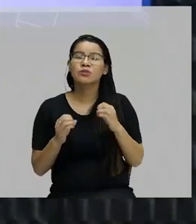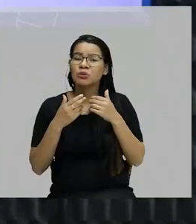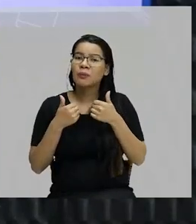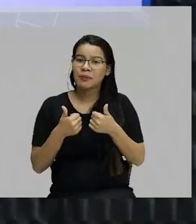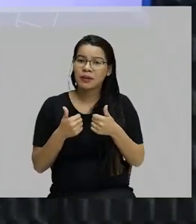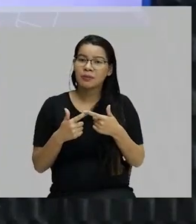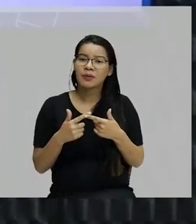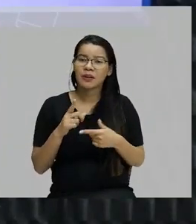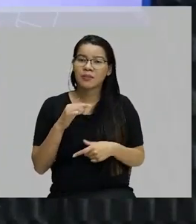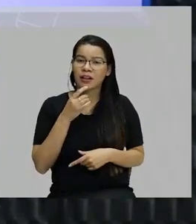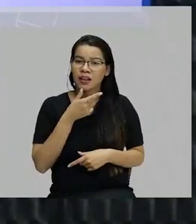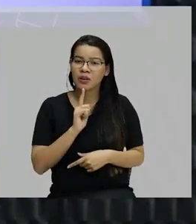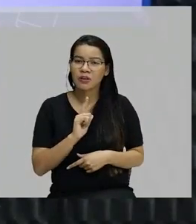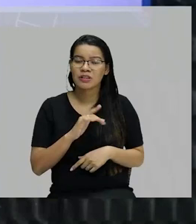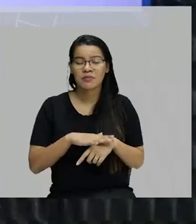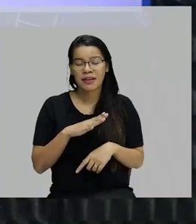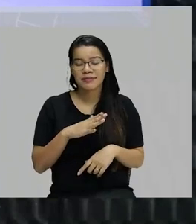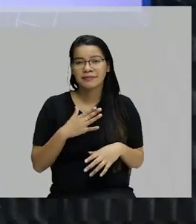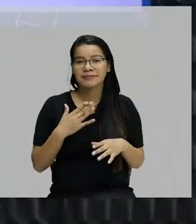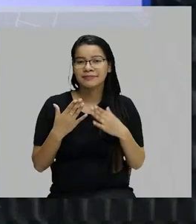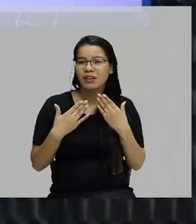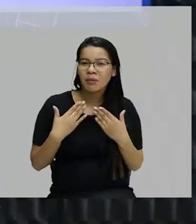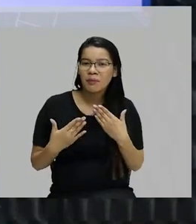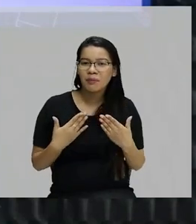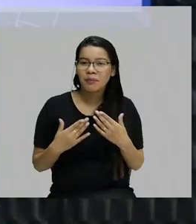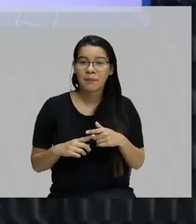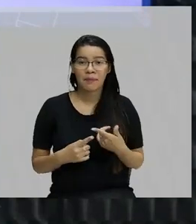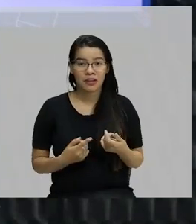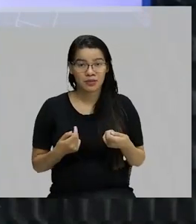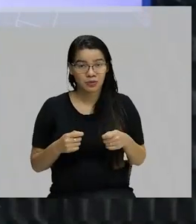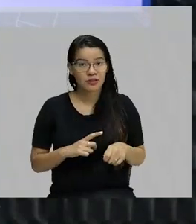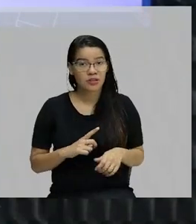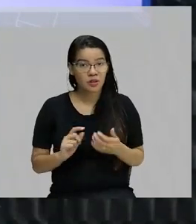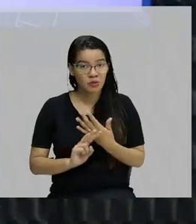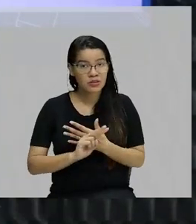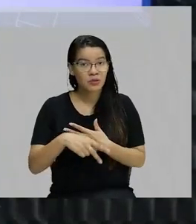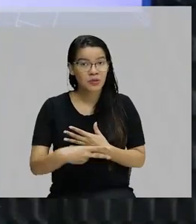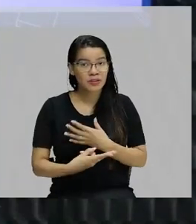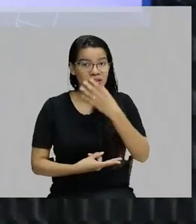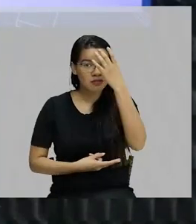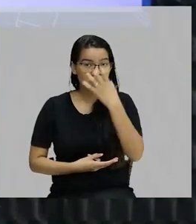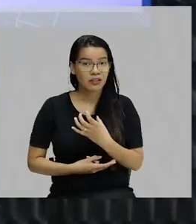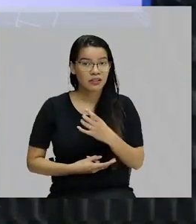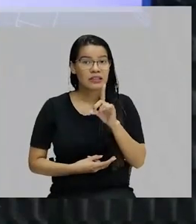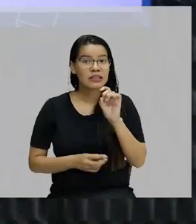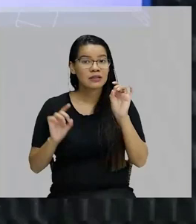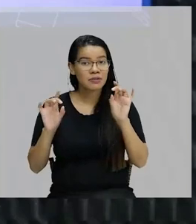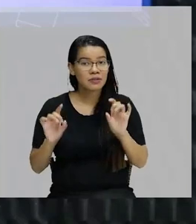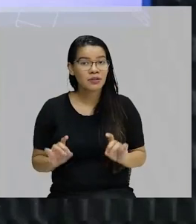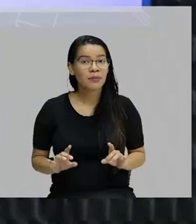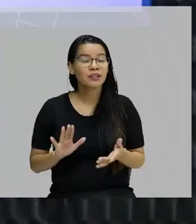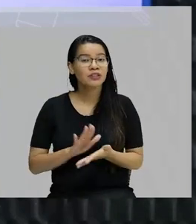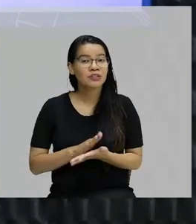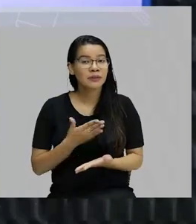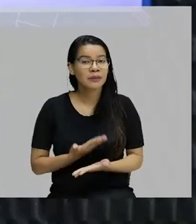linguagem bastante despojada mas pode trazer sérias consequências principalmente de interpretação é o que a gente vai ver